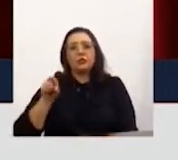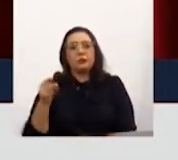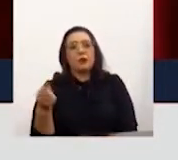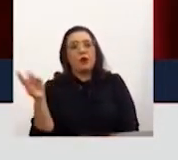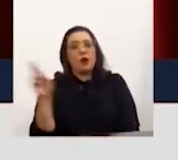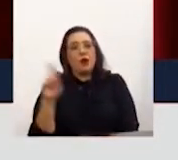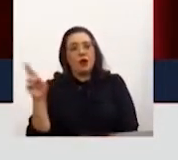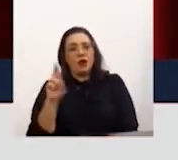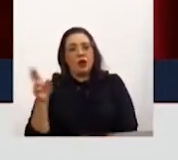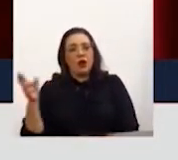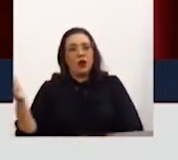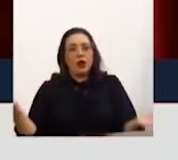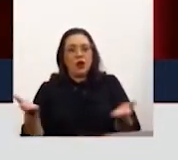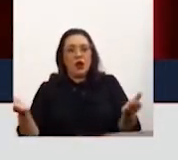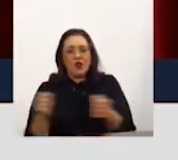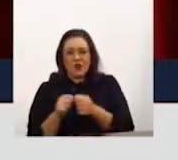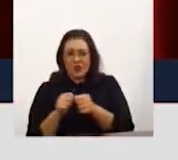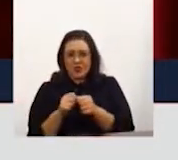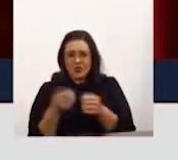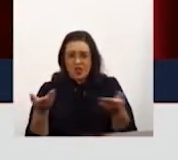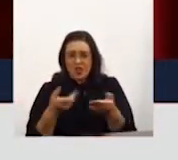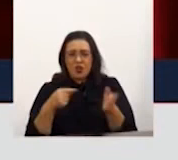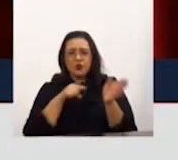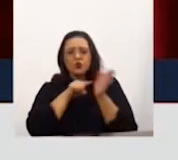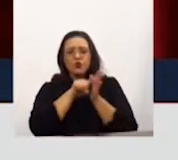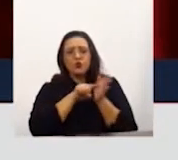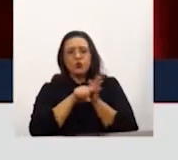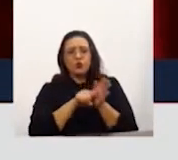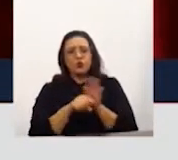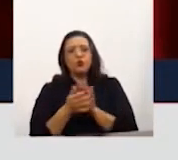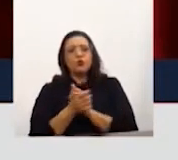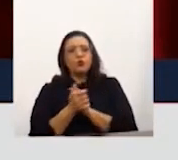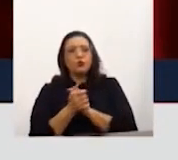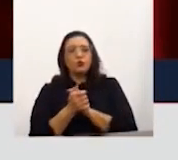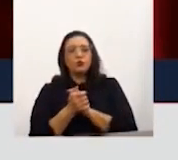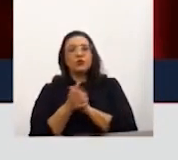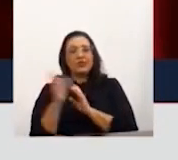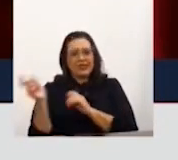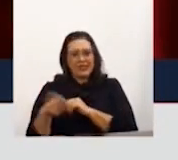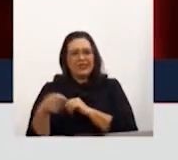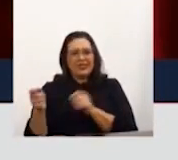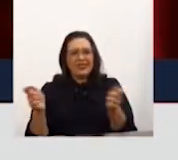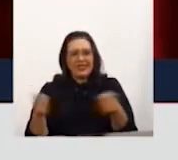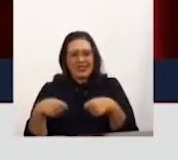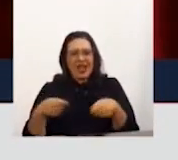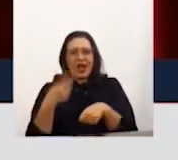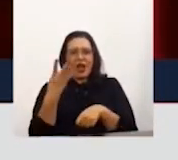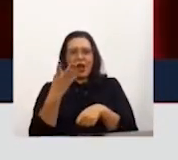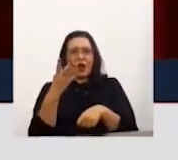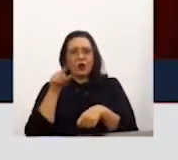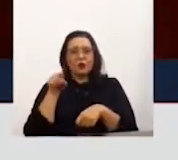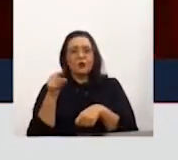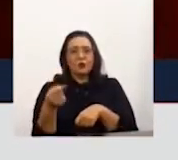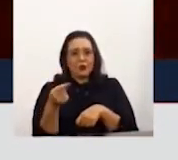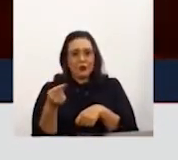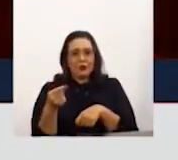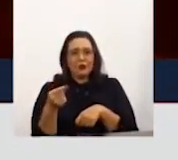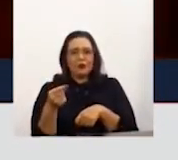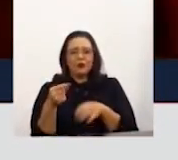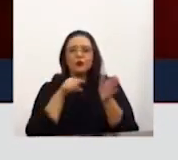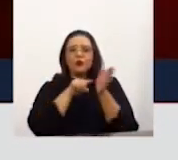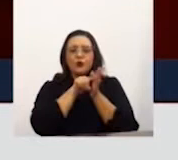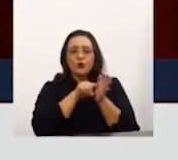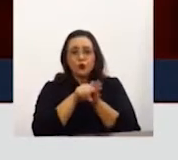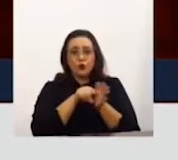do deputado estadual Carlão Pinhatari. Cerca de 4 mil exames serão feitos na rede pública,